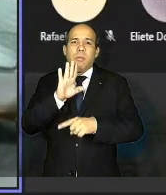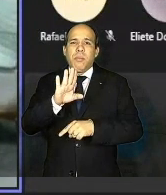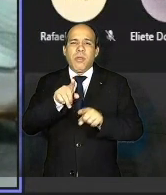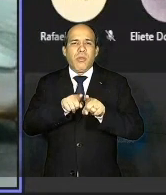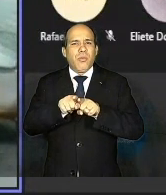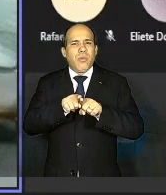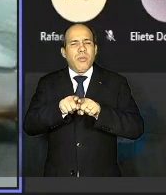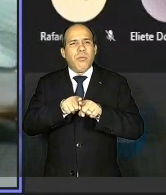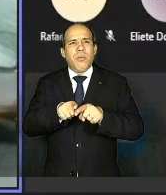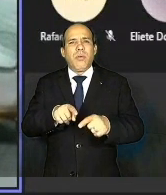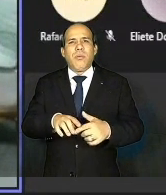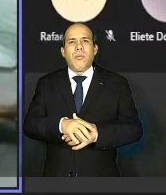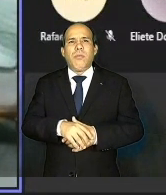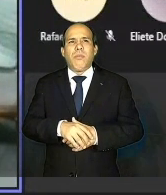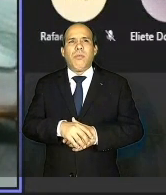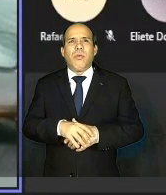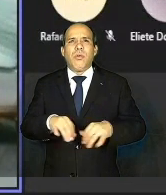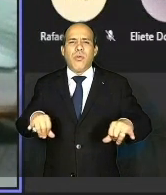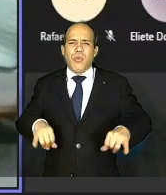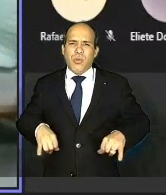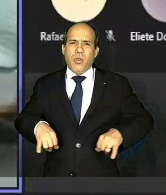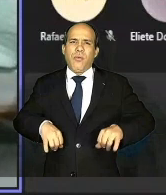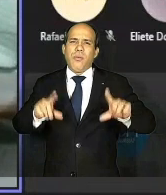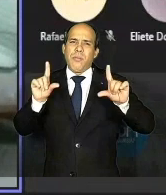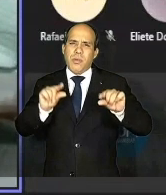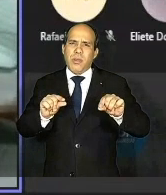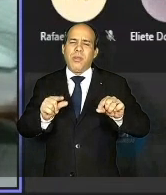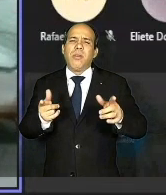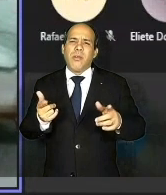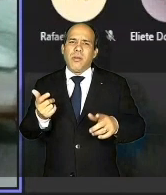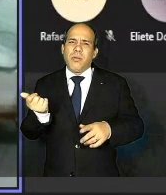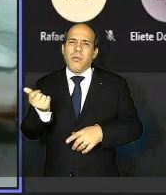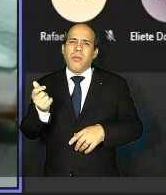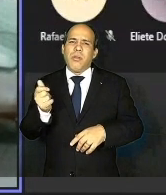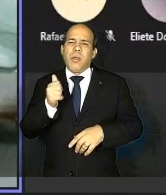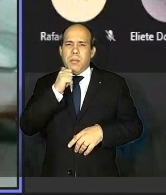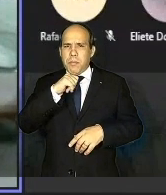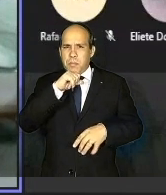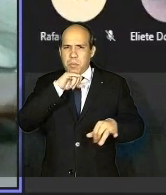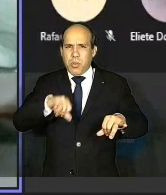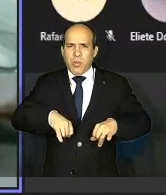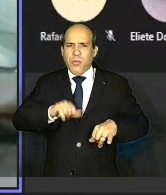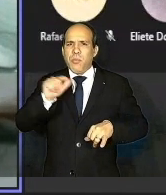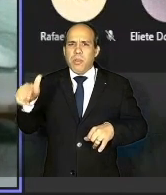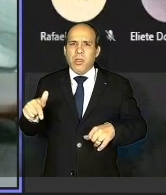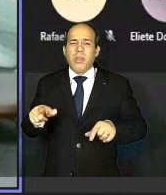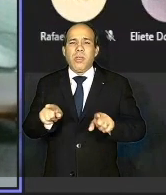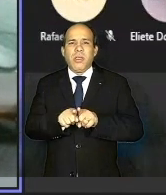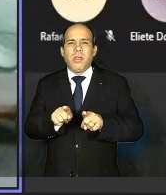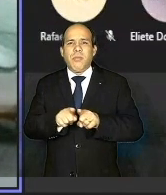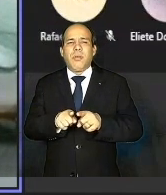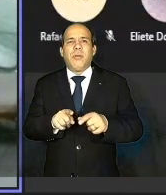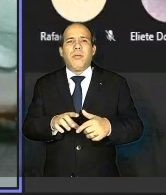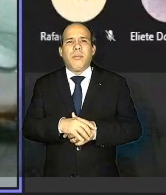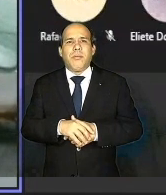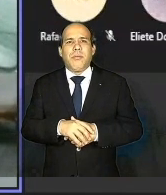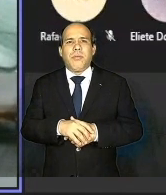perdeu o filho. Então, o dobro. Agora, o irmão sofre bem menos, né, do que a mãe, né?